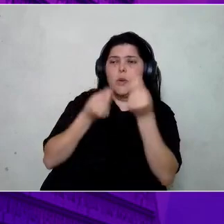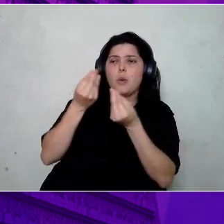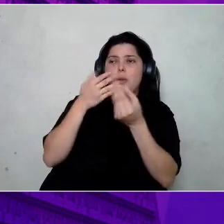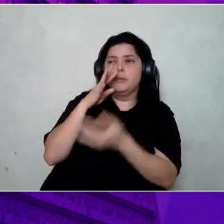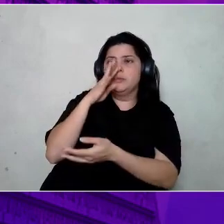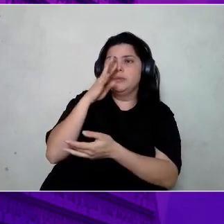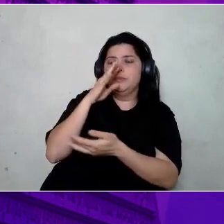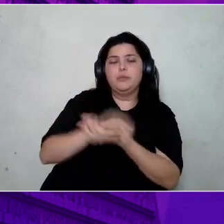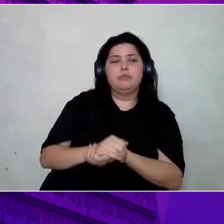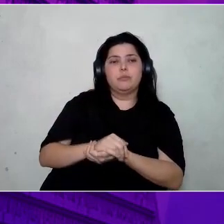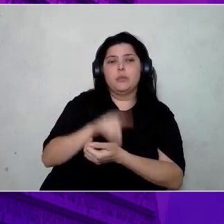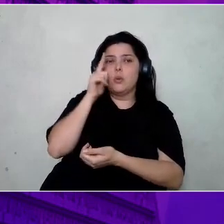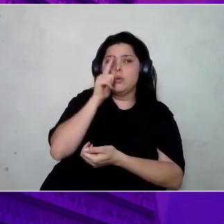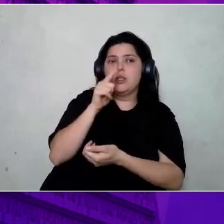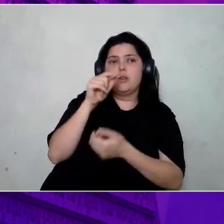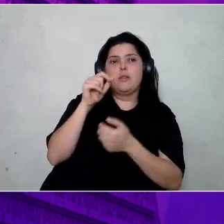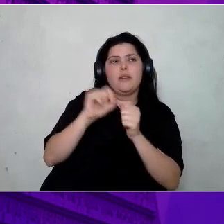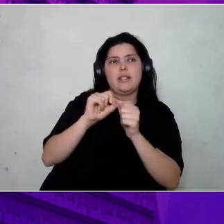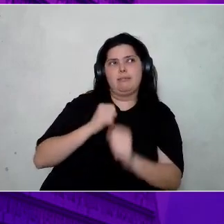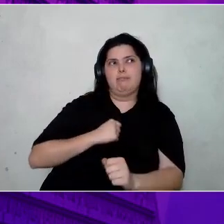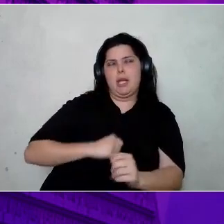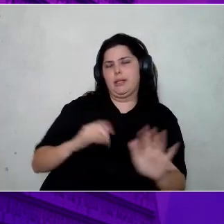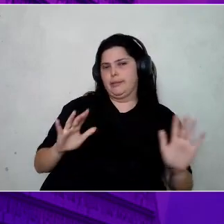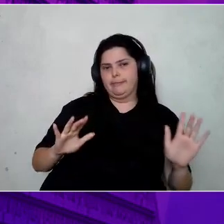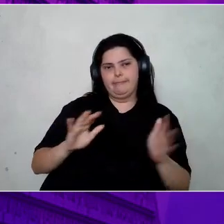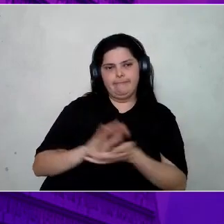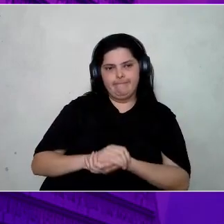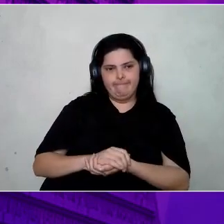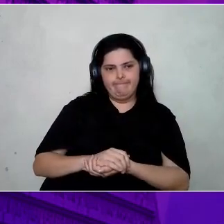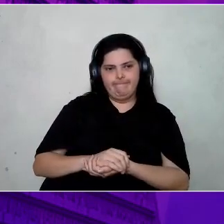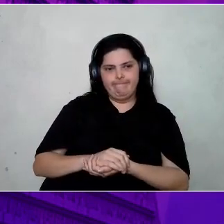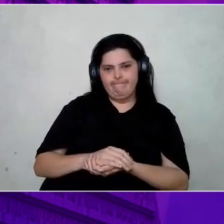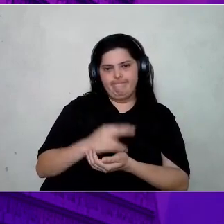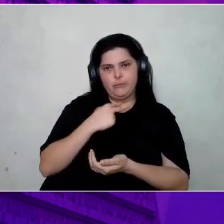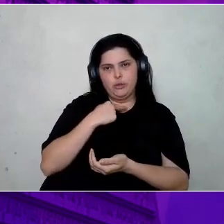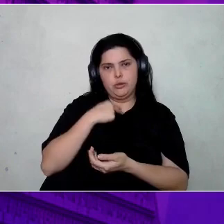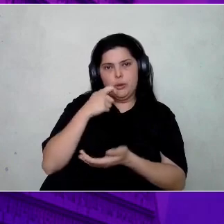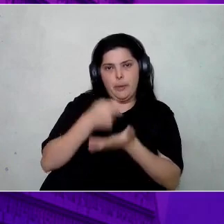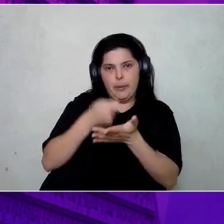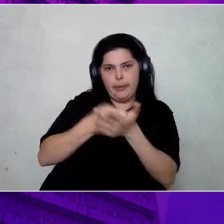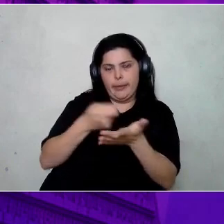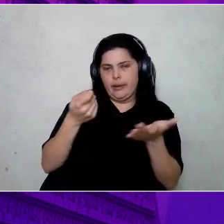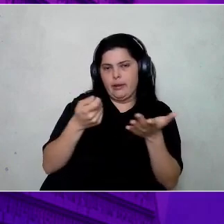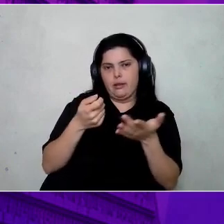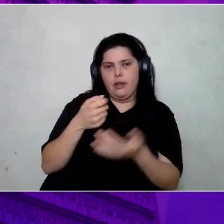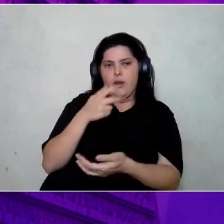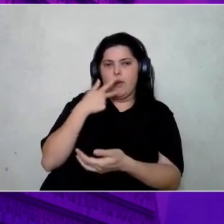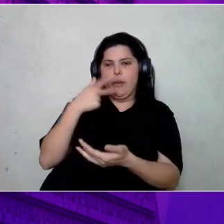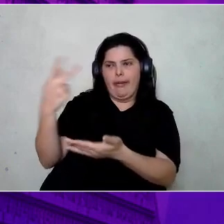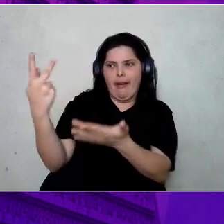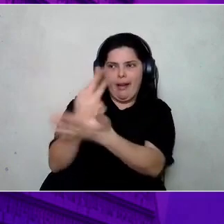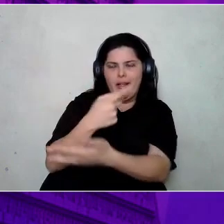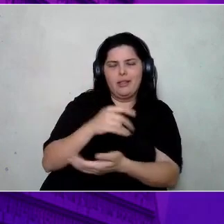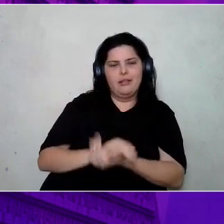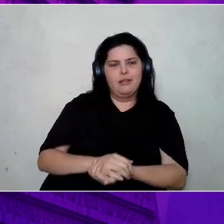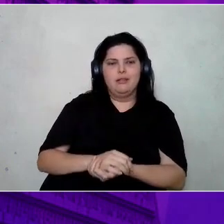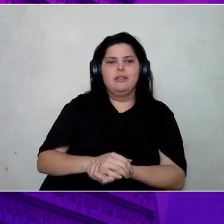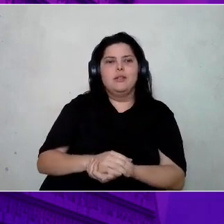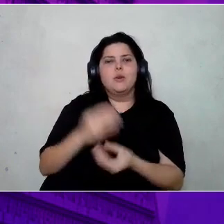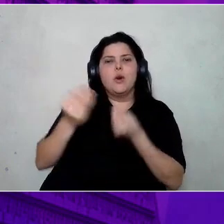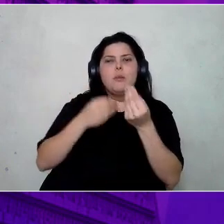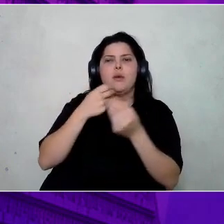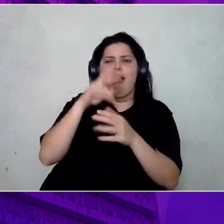escutar, eu vou fazer cagada. Né? Eu não posso chegar ali impondo. É tudo que eu sempre disse que é errado, né? Ir lá cagando regra,